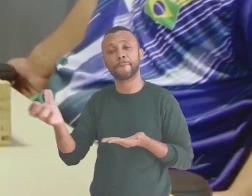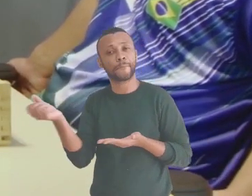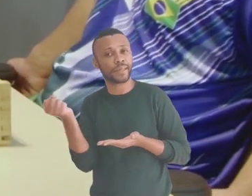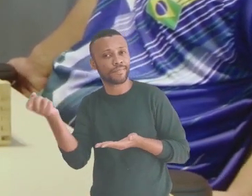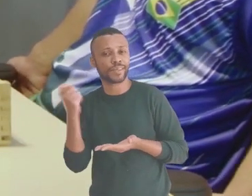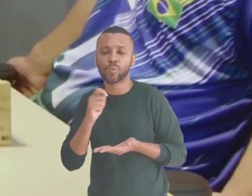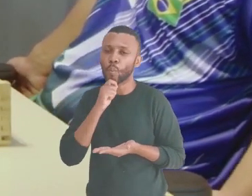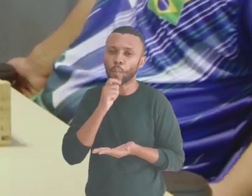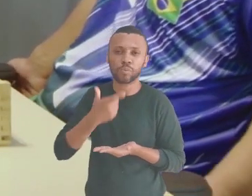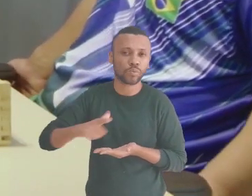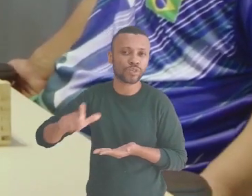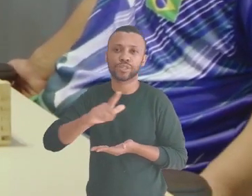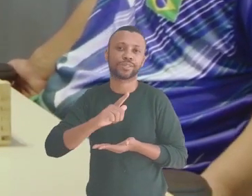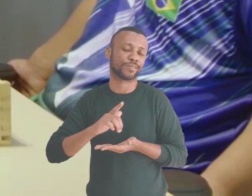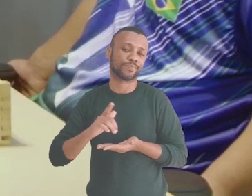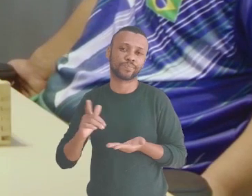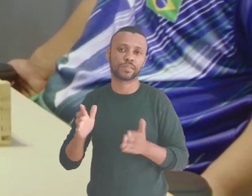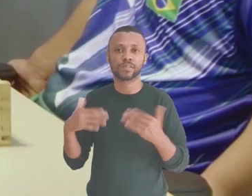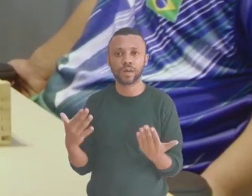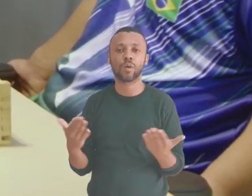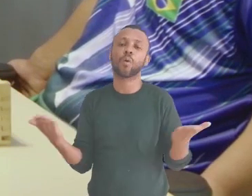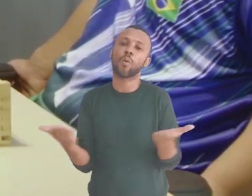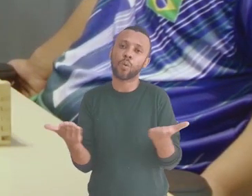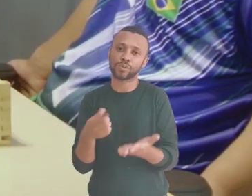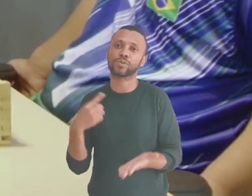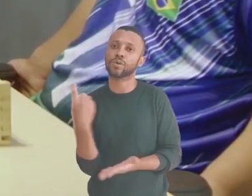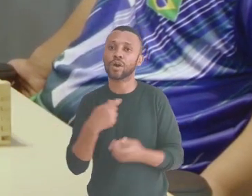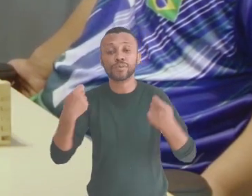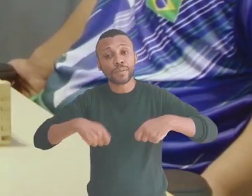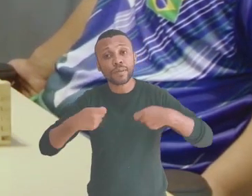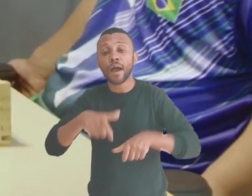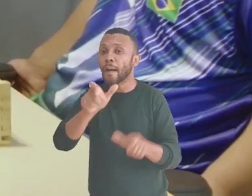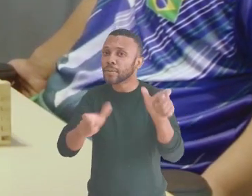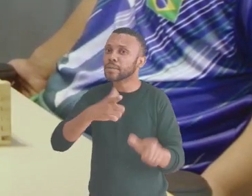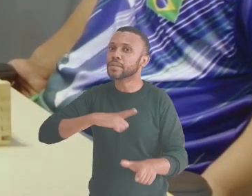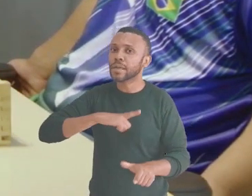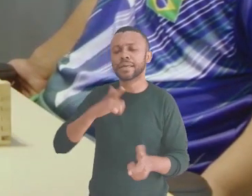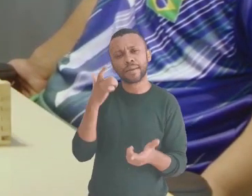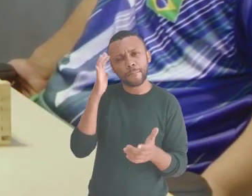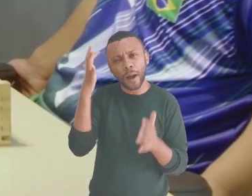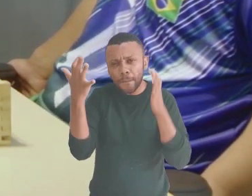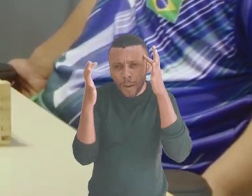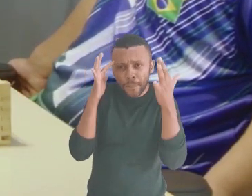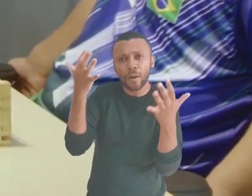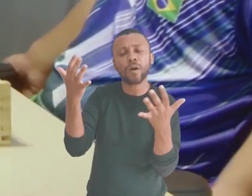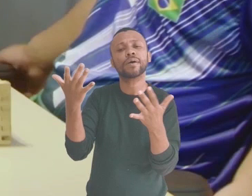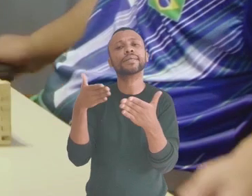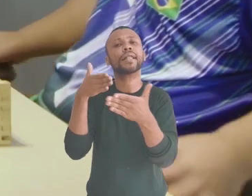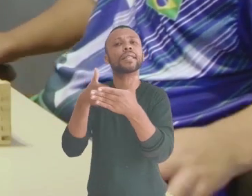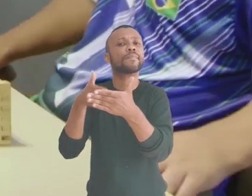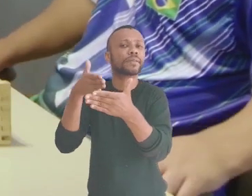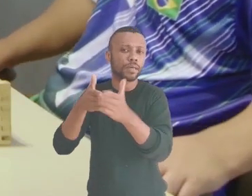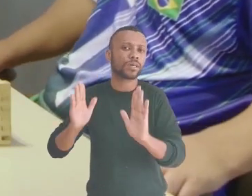não existia. Então, a gente também tem que ter, vocês, as pessoas que têm essas condições limitantes, como eu chamo,